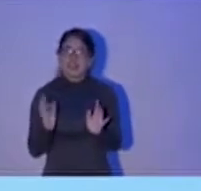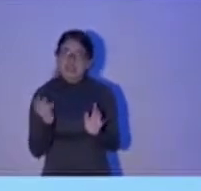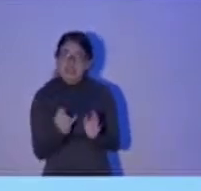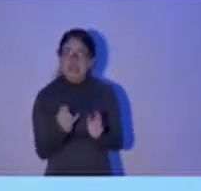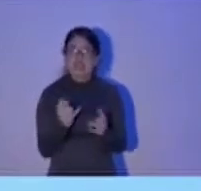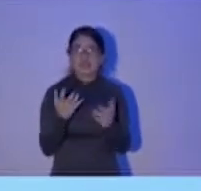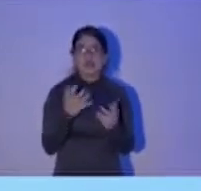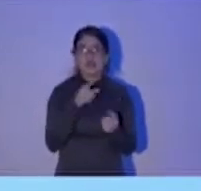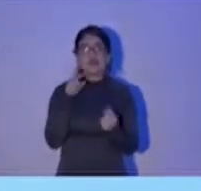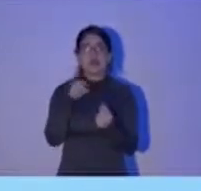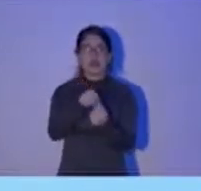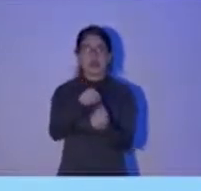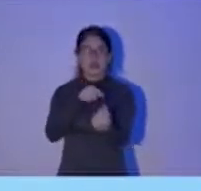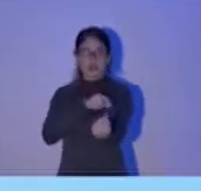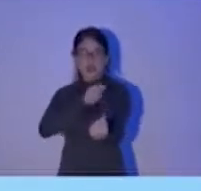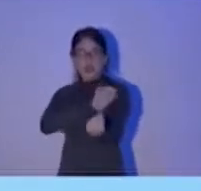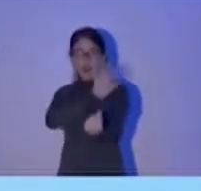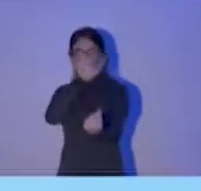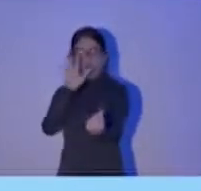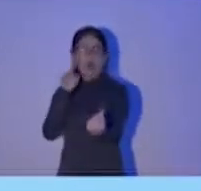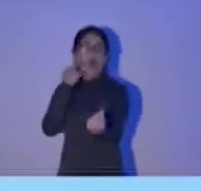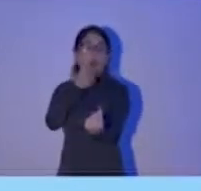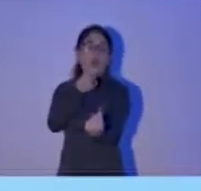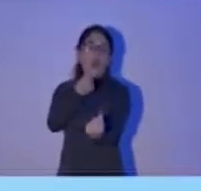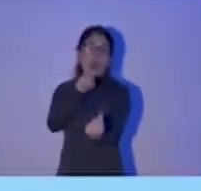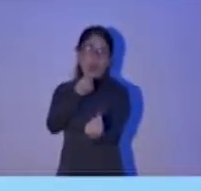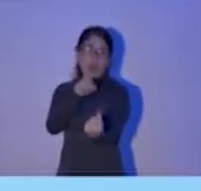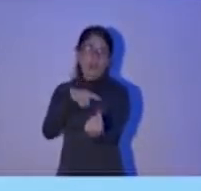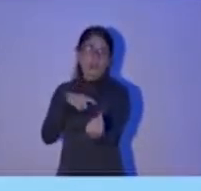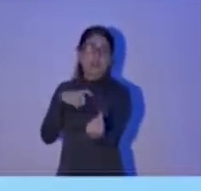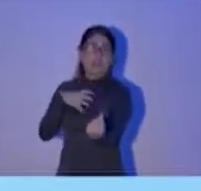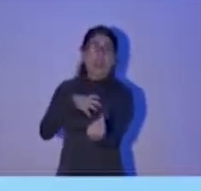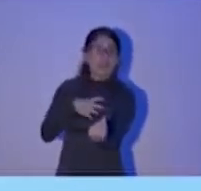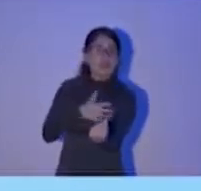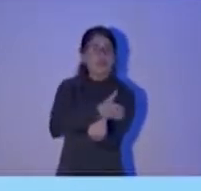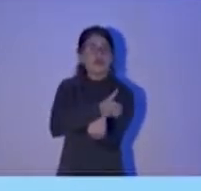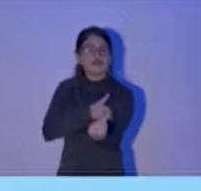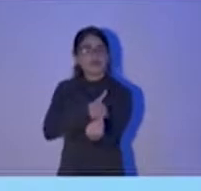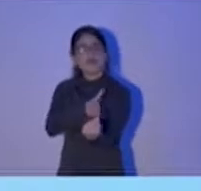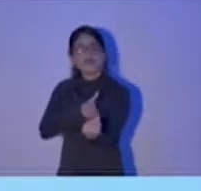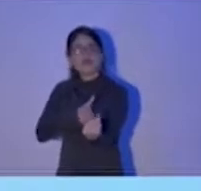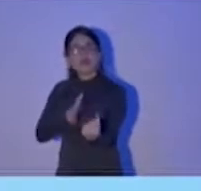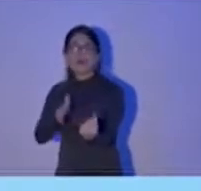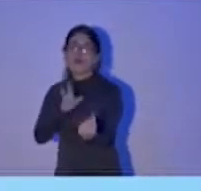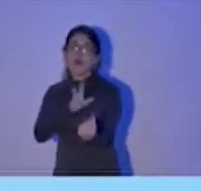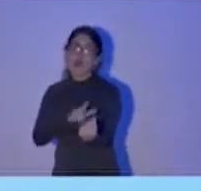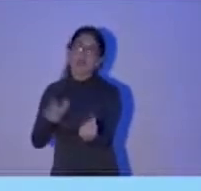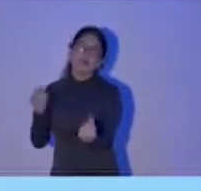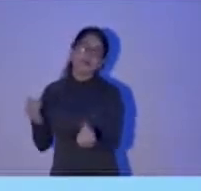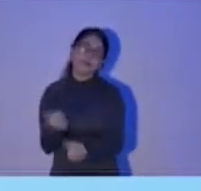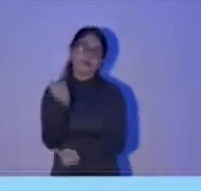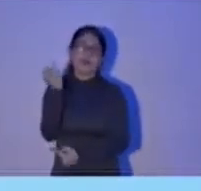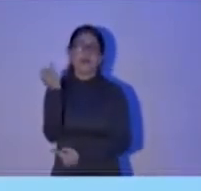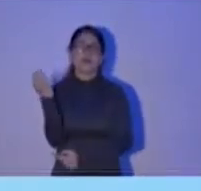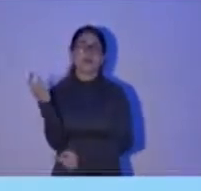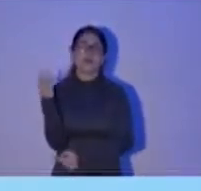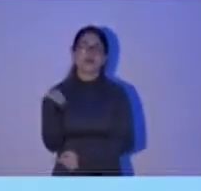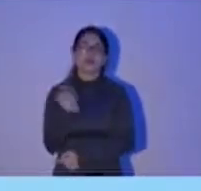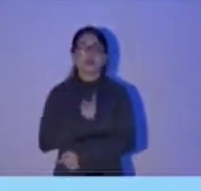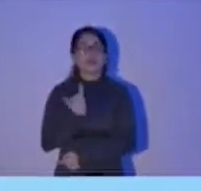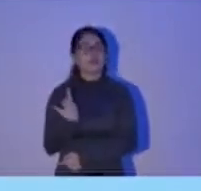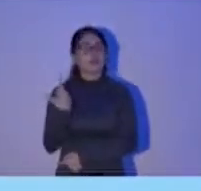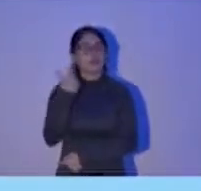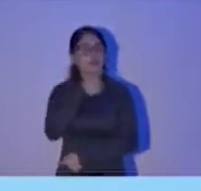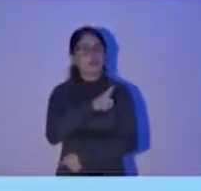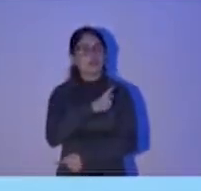onde a gente quer chegar, explorar os diferentes caminhos que as pessoas estão propondo para chegar lá vai ser importante também para a gente conseguir